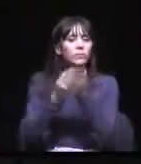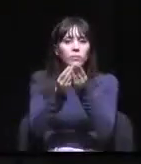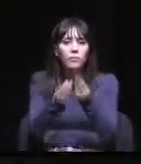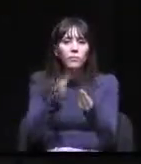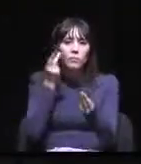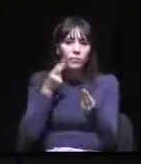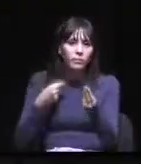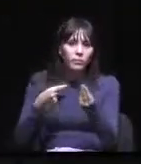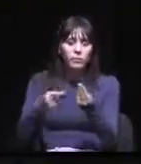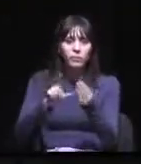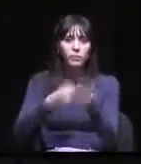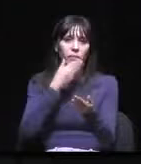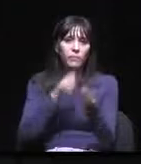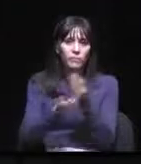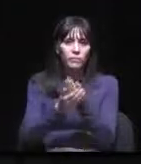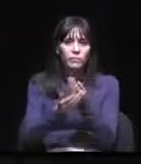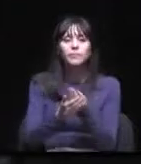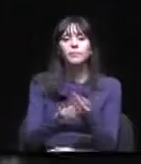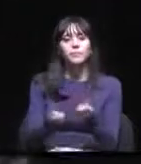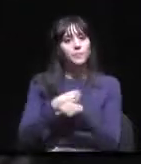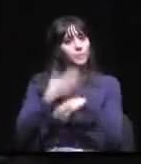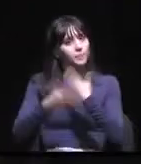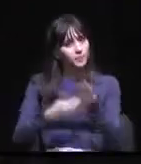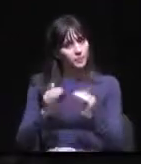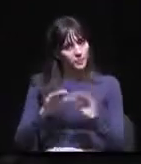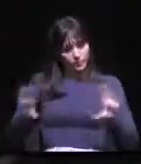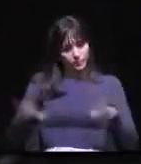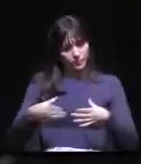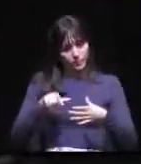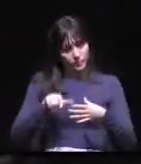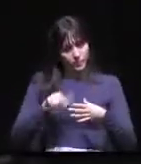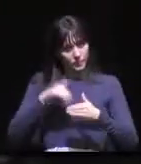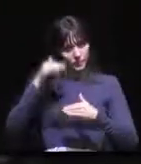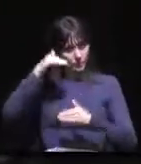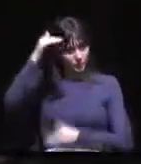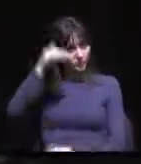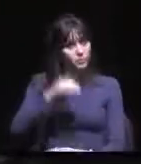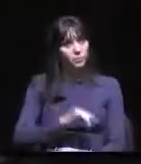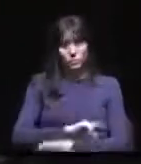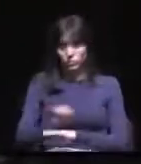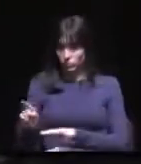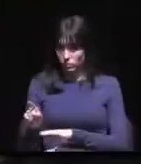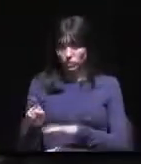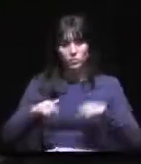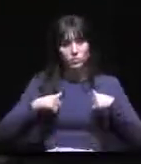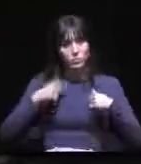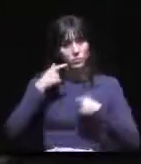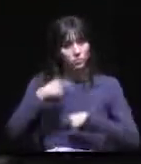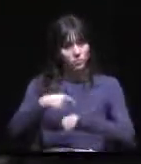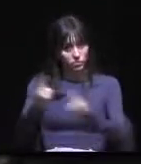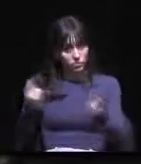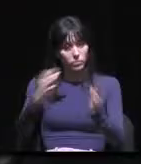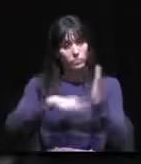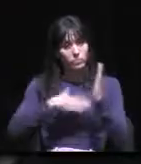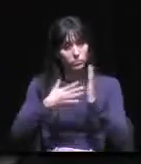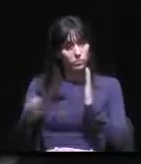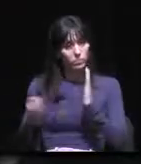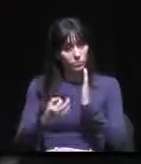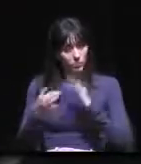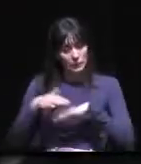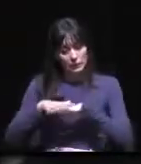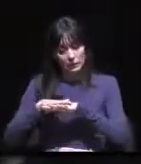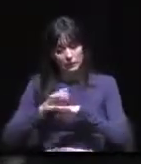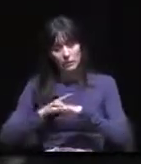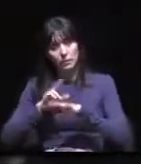qualidade de vida para o envelhecimento ativo desse grupo etário. De tal modo que logo no próprio dia da apresentação do Plano de Ação, a